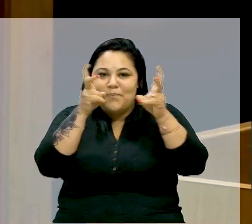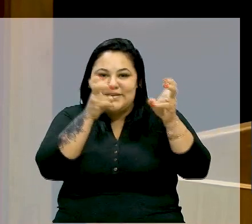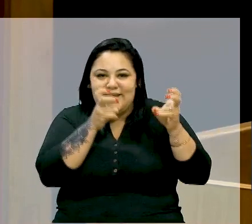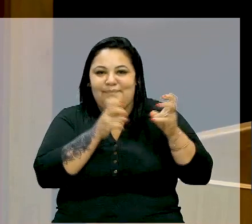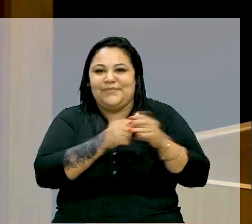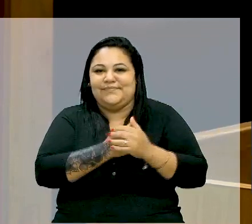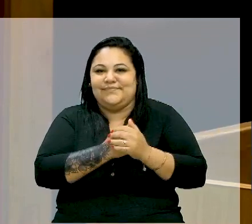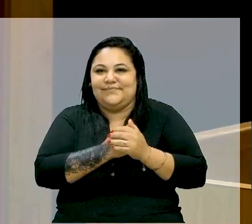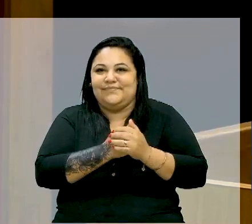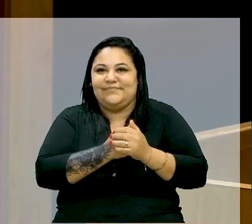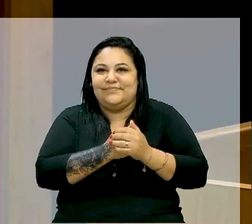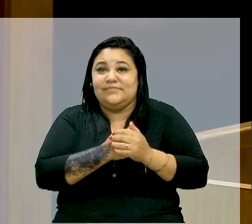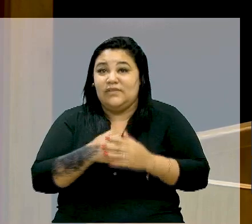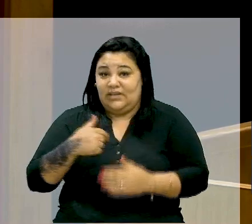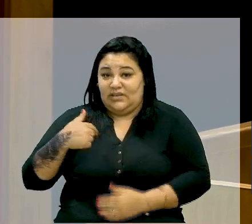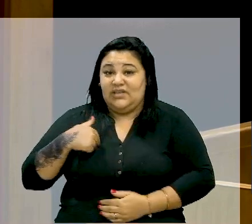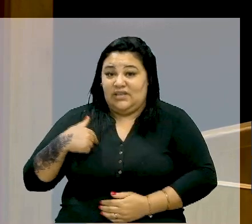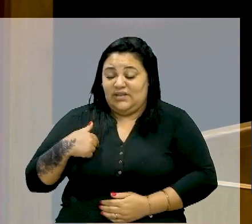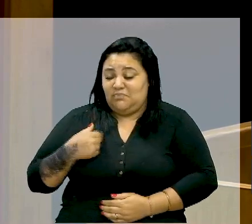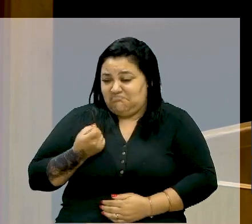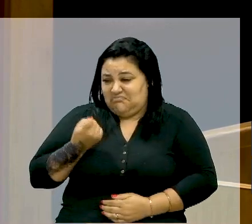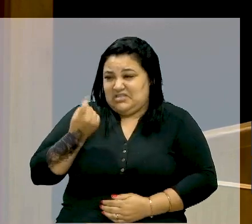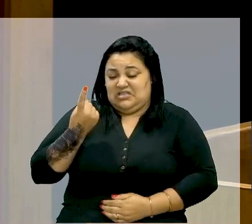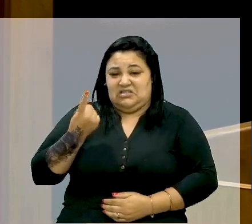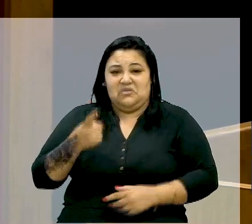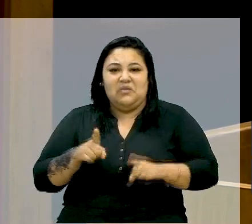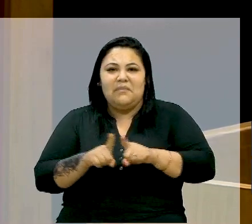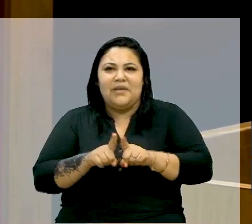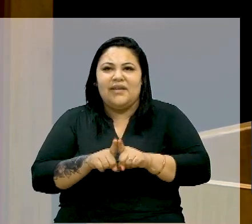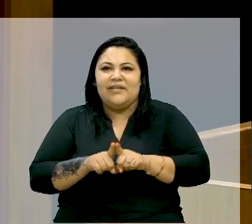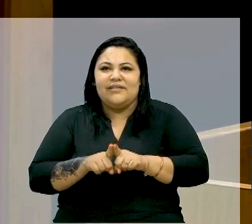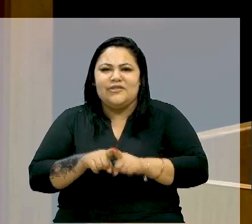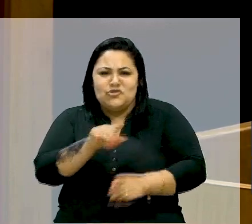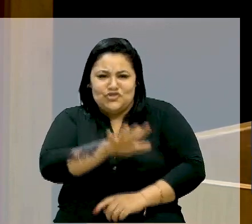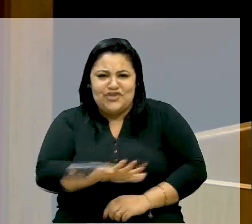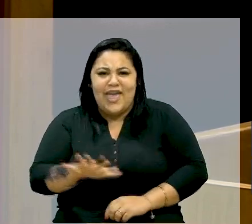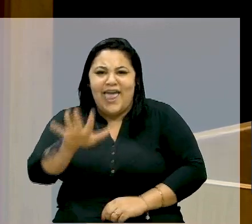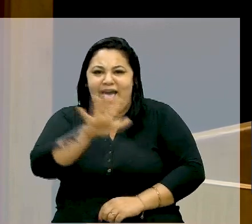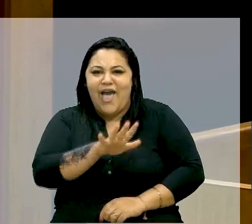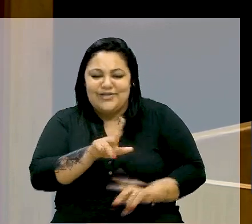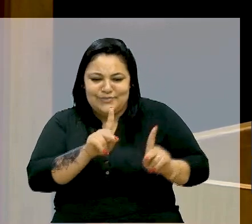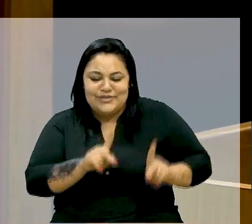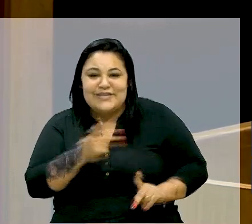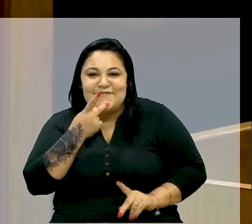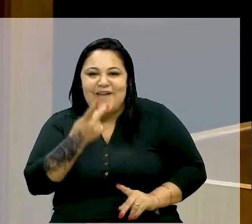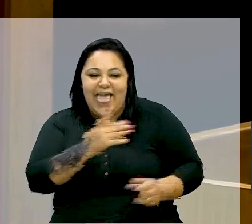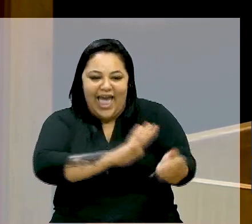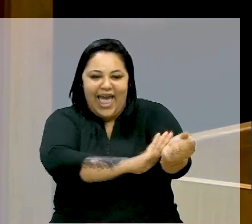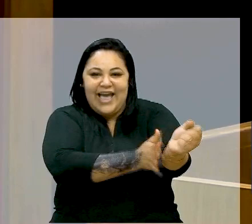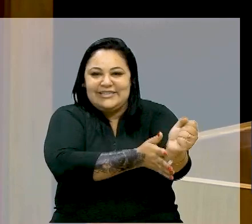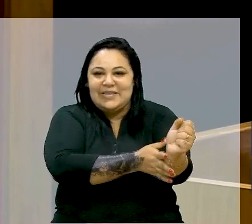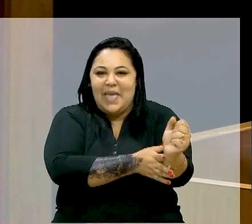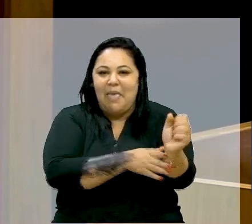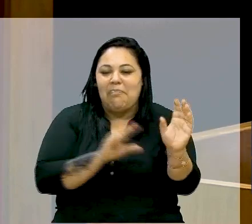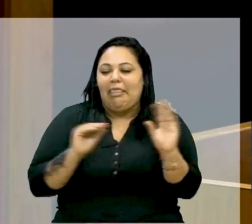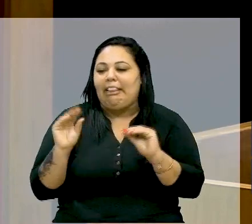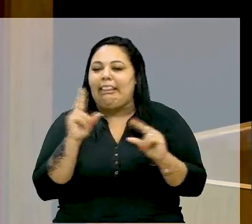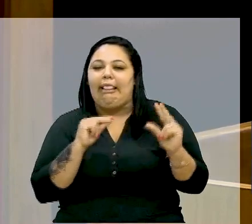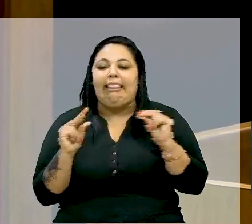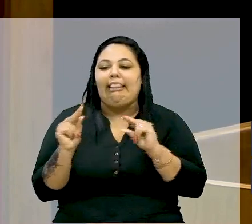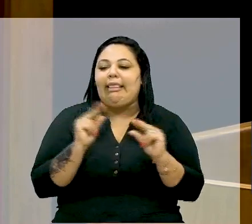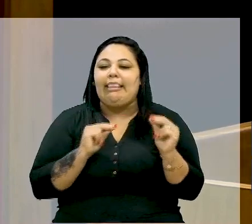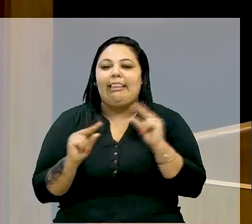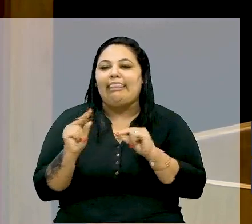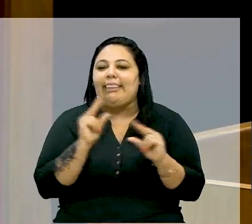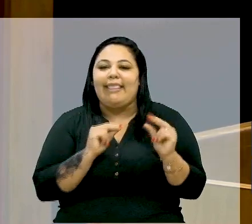eu muitas vezes me causa estranheza que em geral as pessoas que falam que racismo é o racismo não existe são